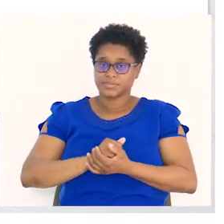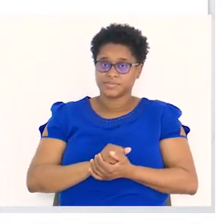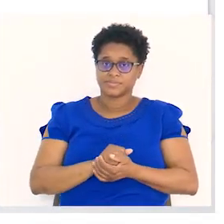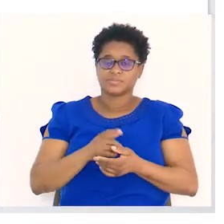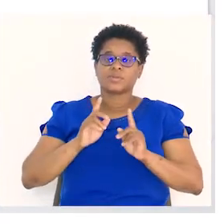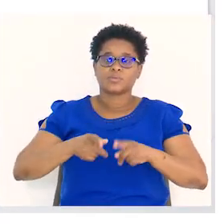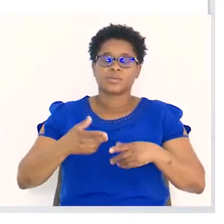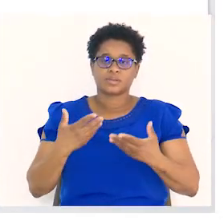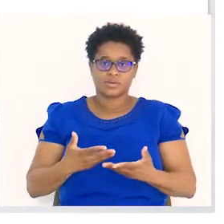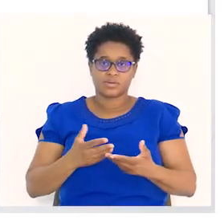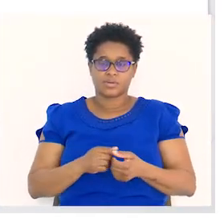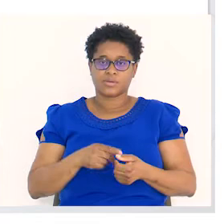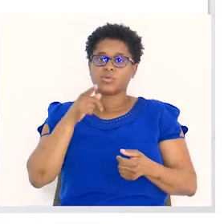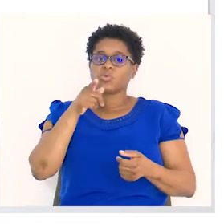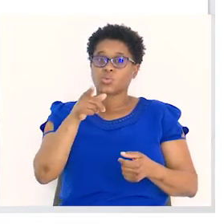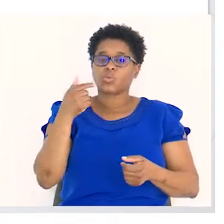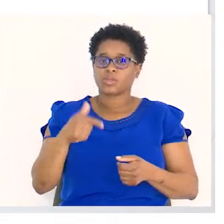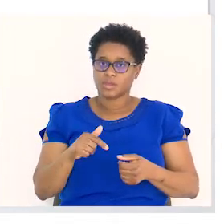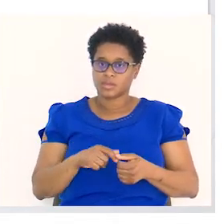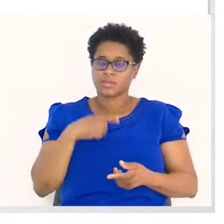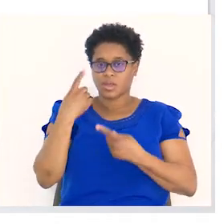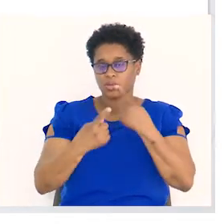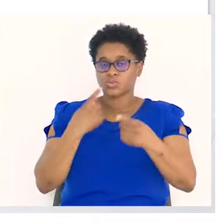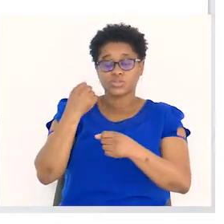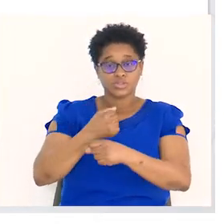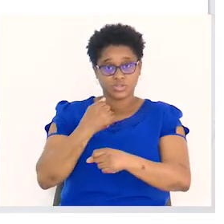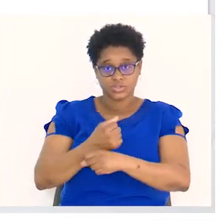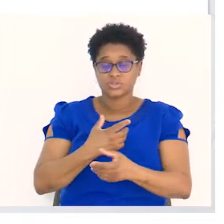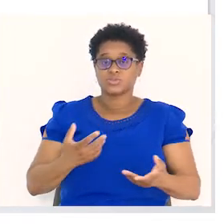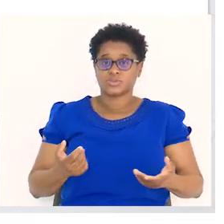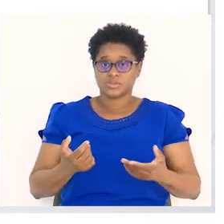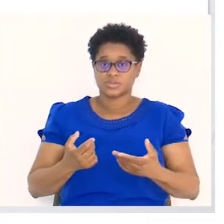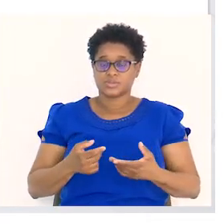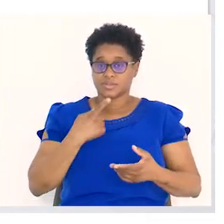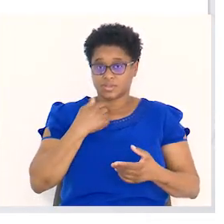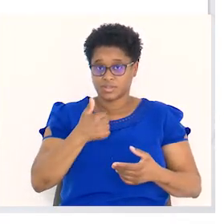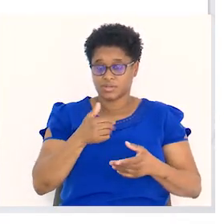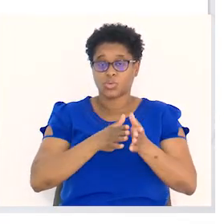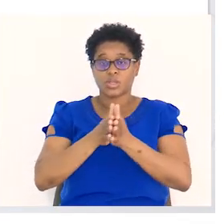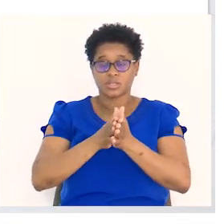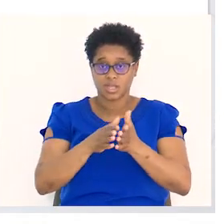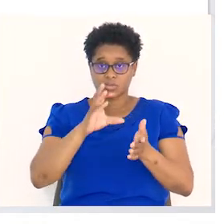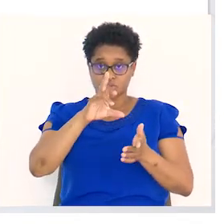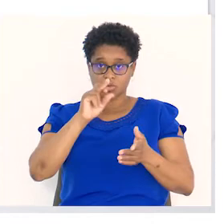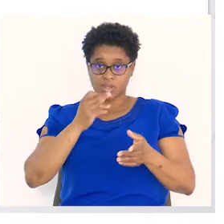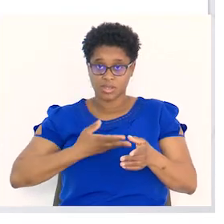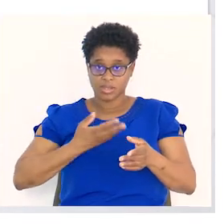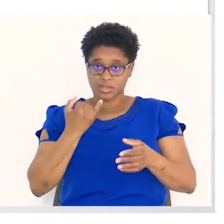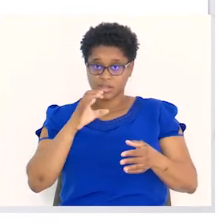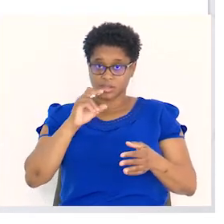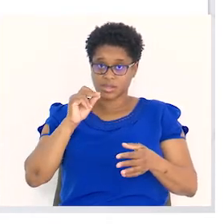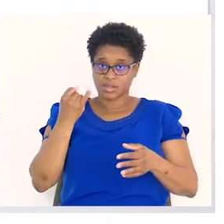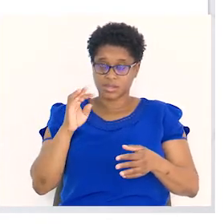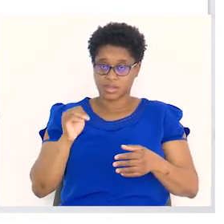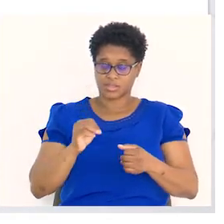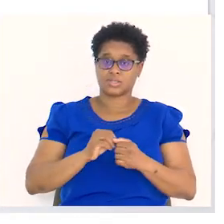A partir de agora, tu tens alguns exercícios, ok? Utilizando os radicais,